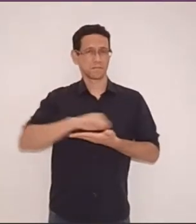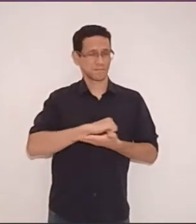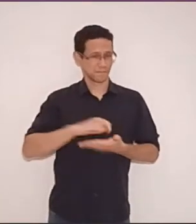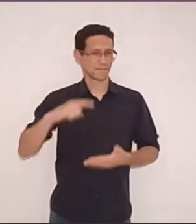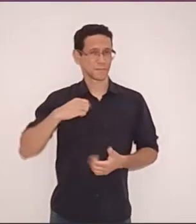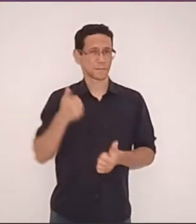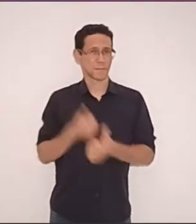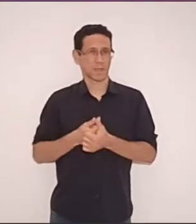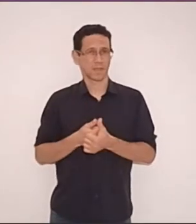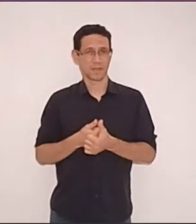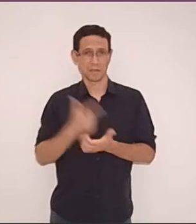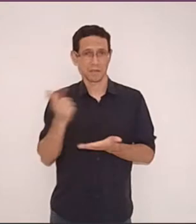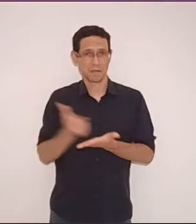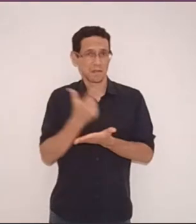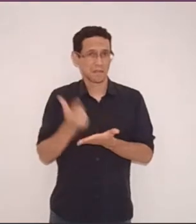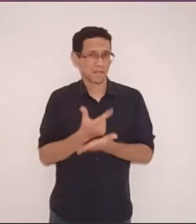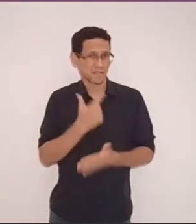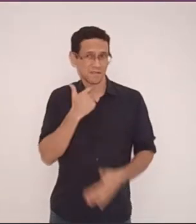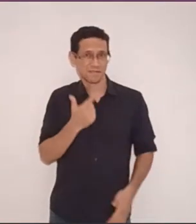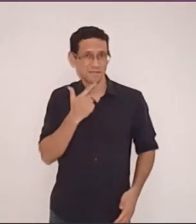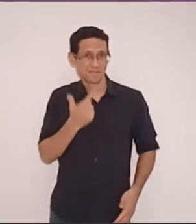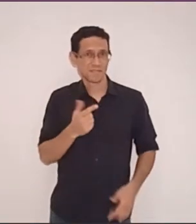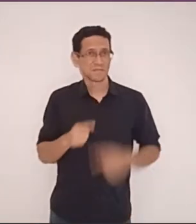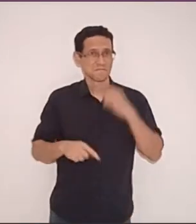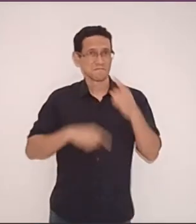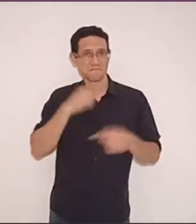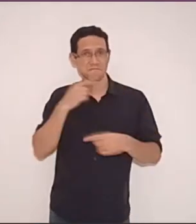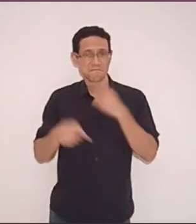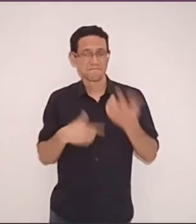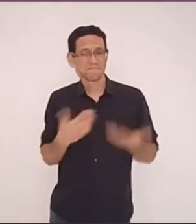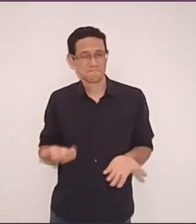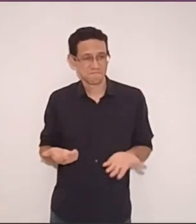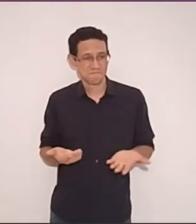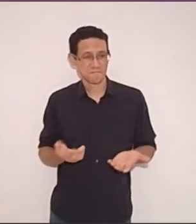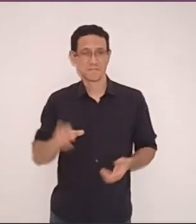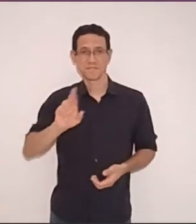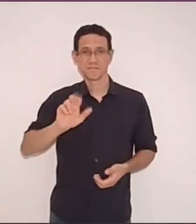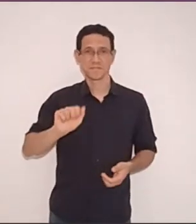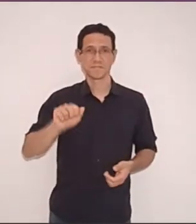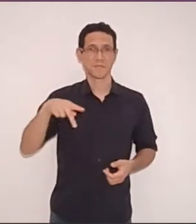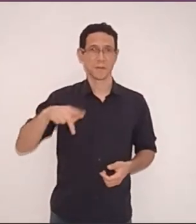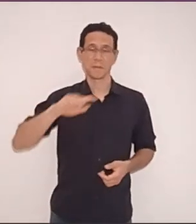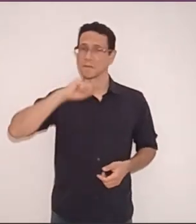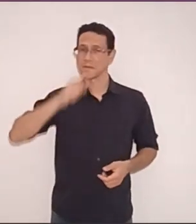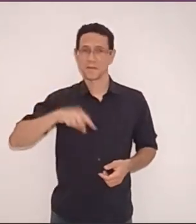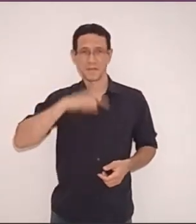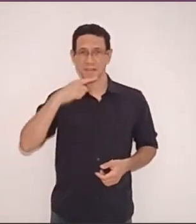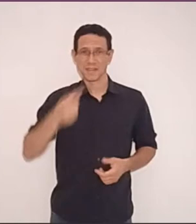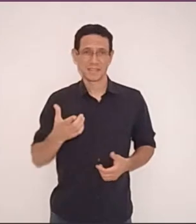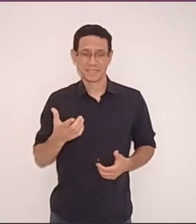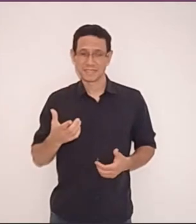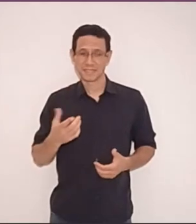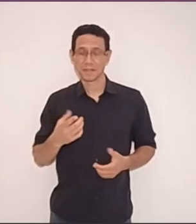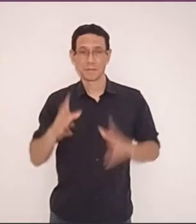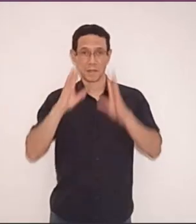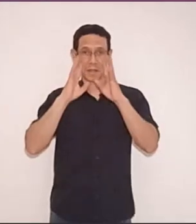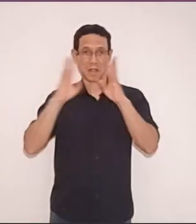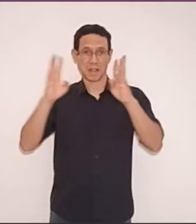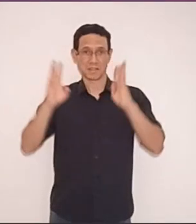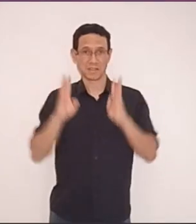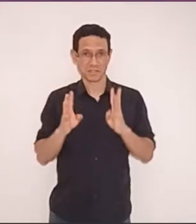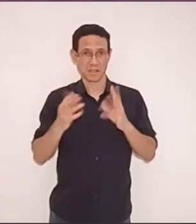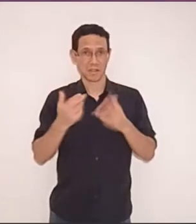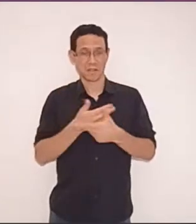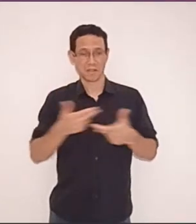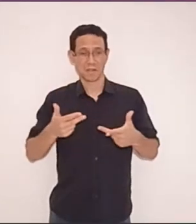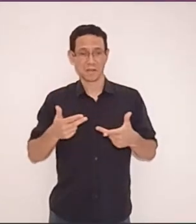der certo meu próximo livro você não conseguir emplacar um Hit se eu não consegui Atenção